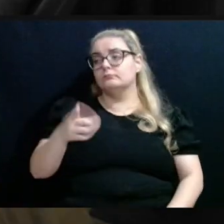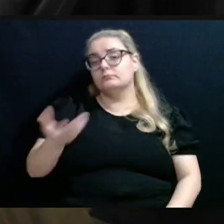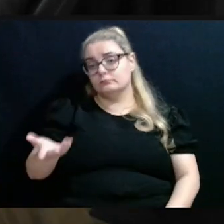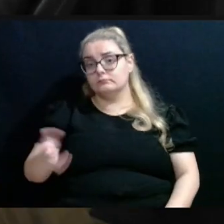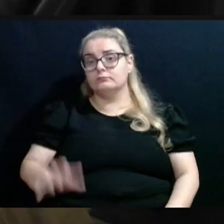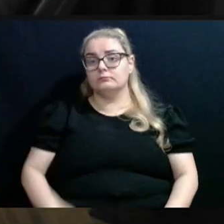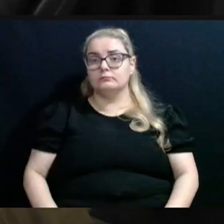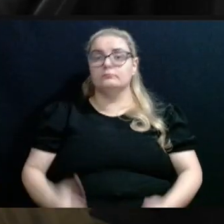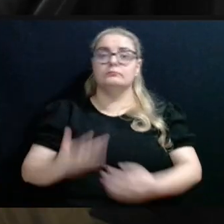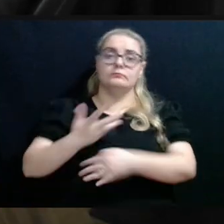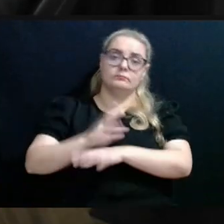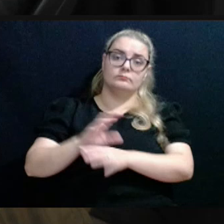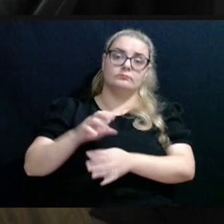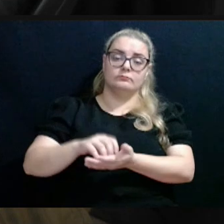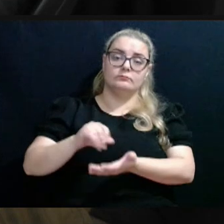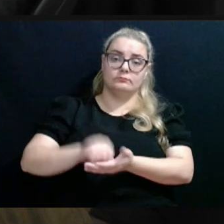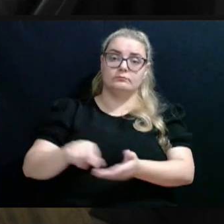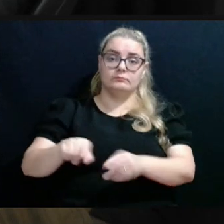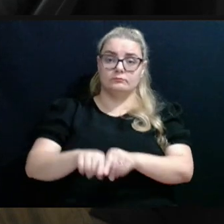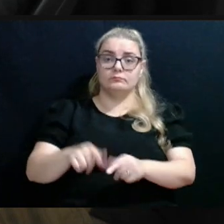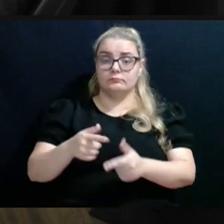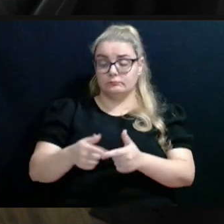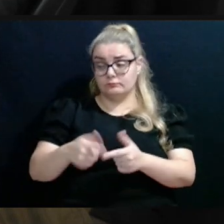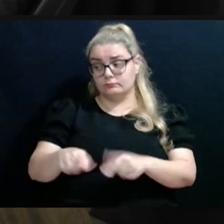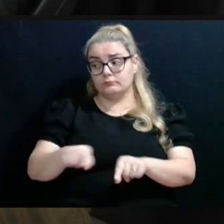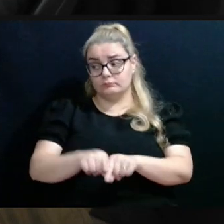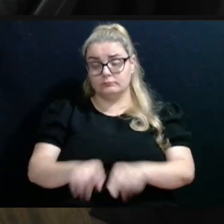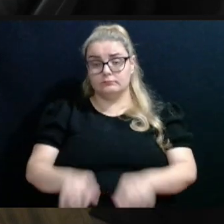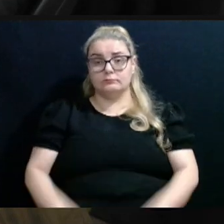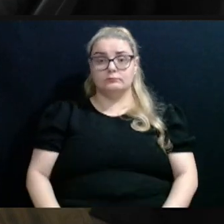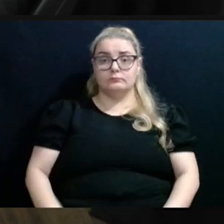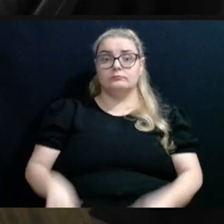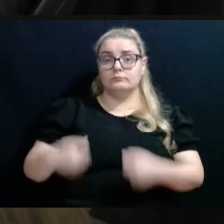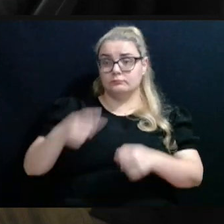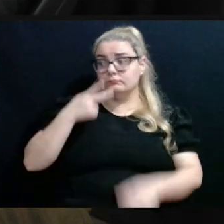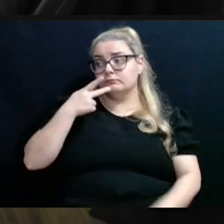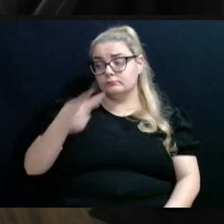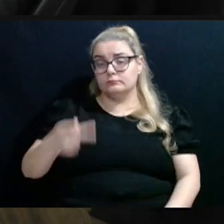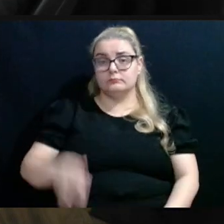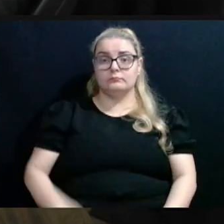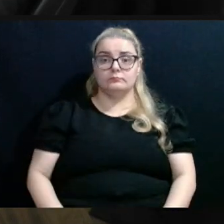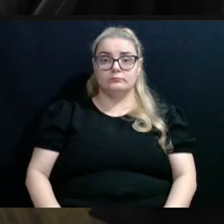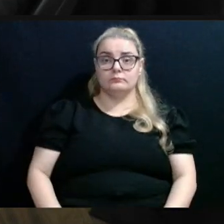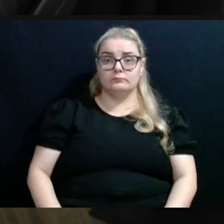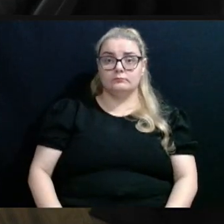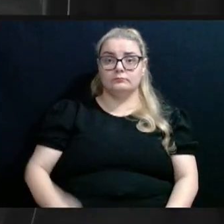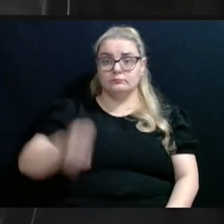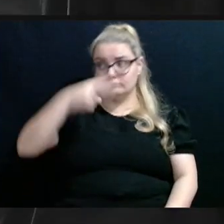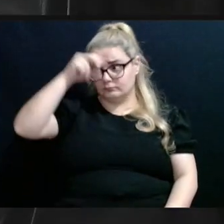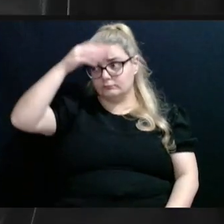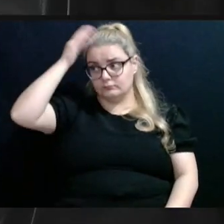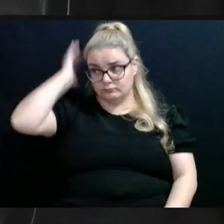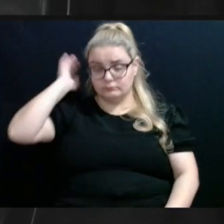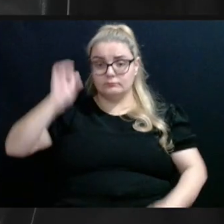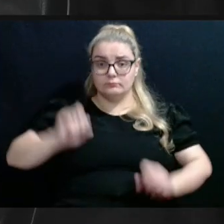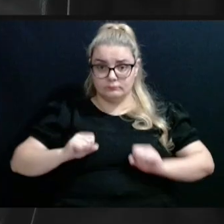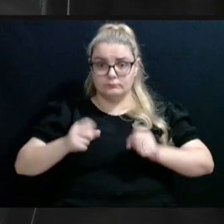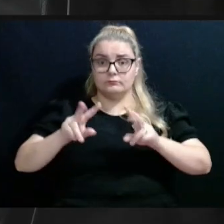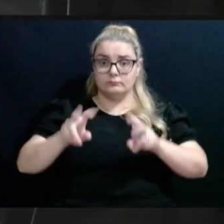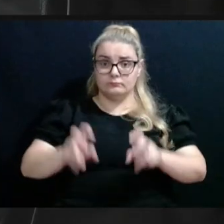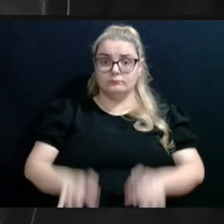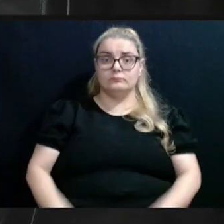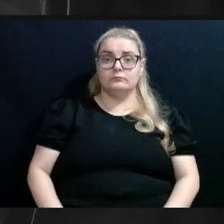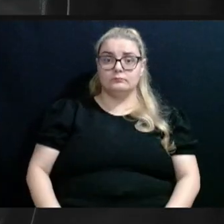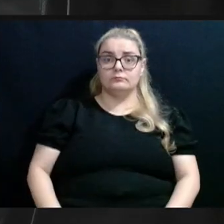centro também. Existe um problema também, aqui tem que ser falado, e o Jonas Udário tem defendido esse assunto, que são os